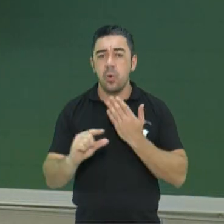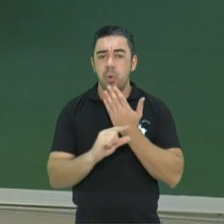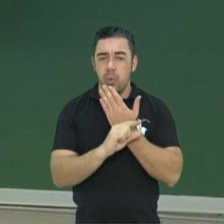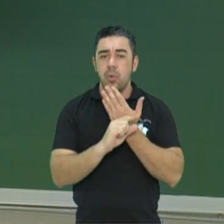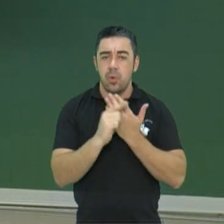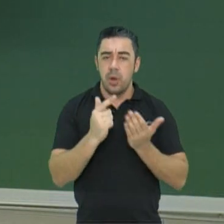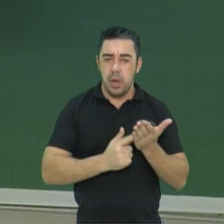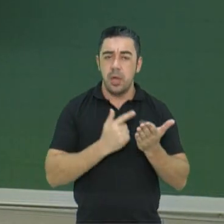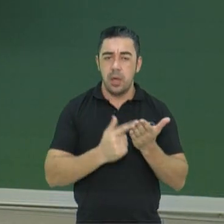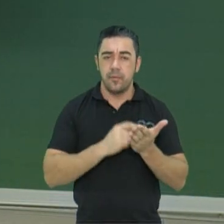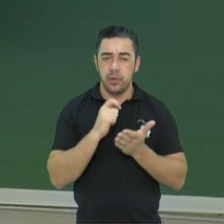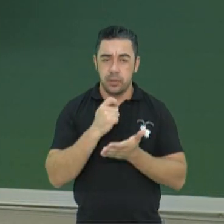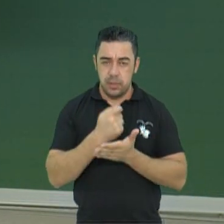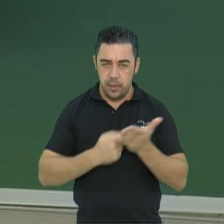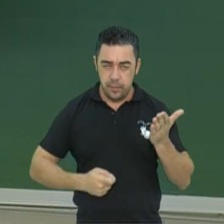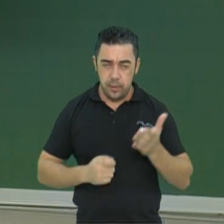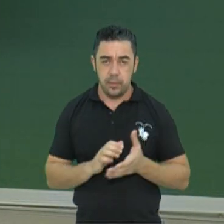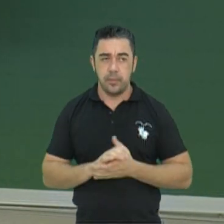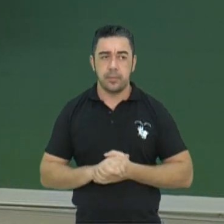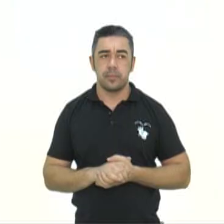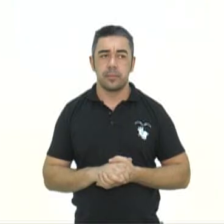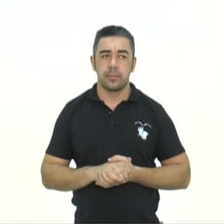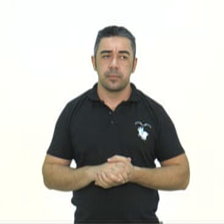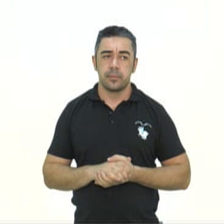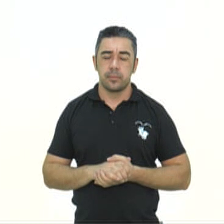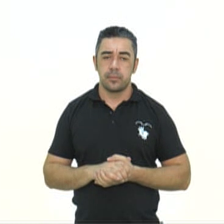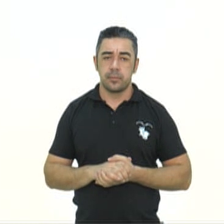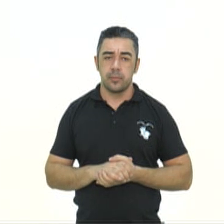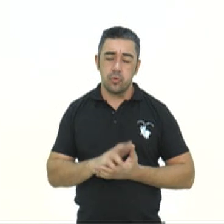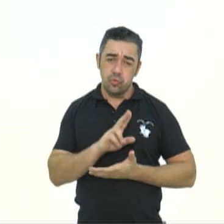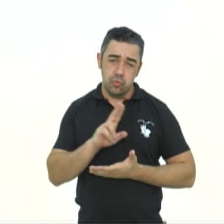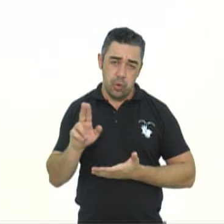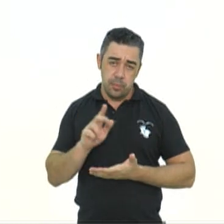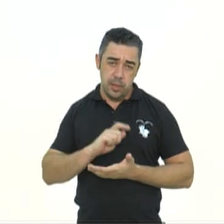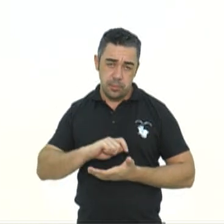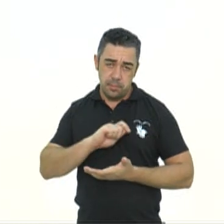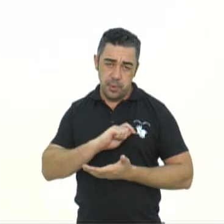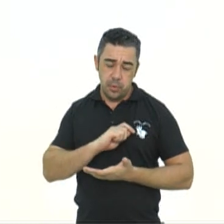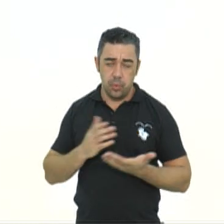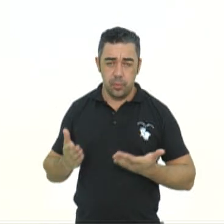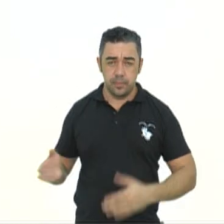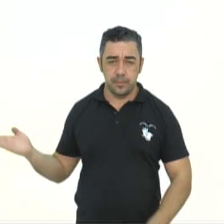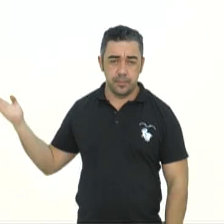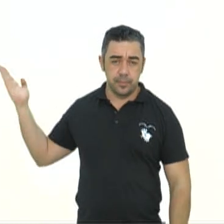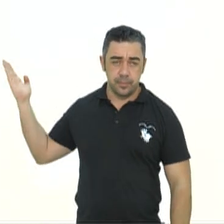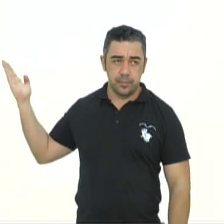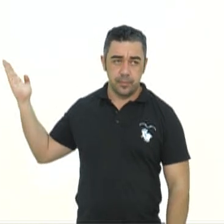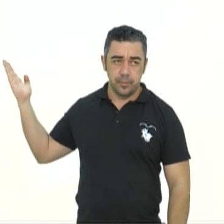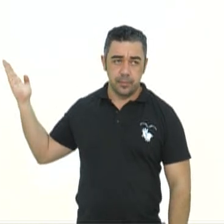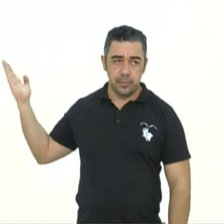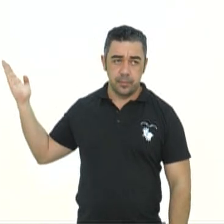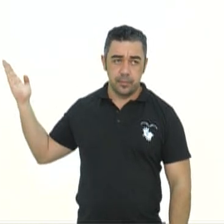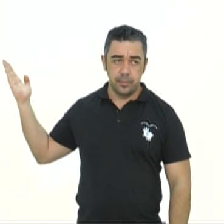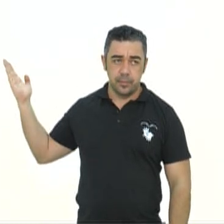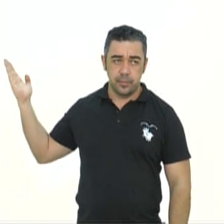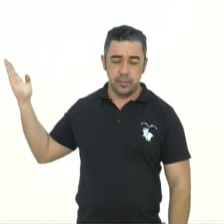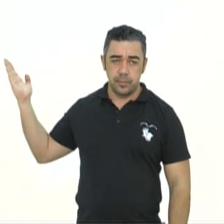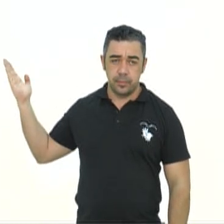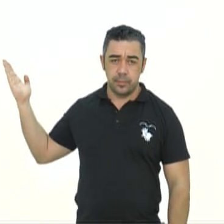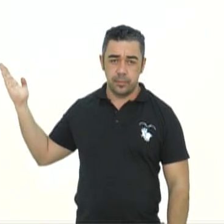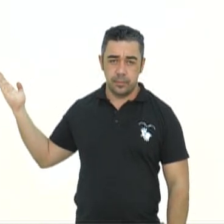Gabriel Garcia Marques. São elas: Informe de um náufrago, Nadie le escribe al